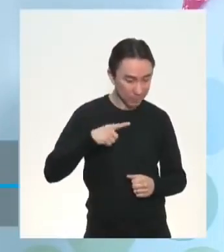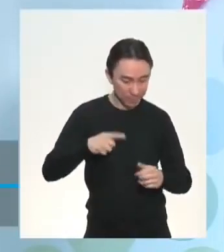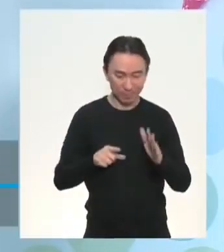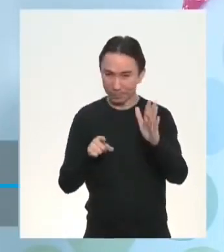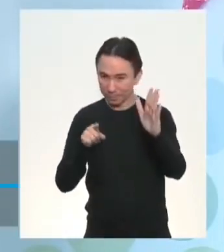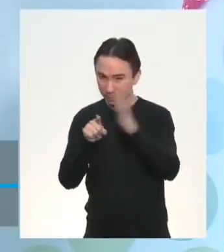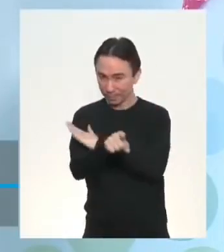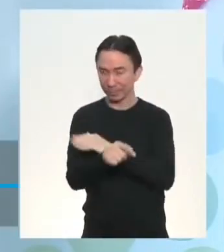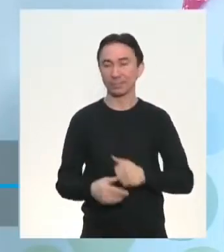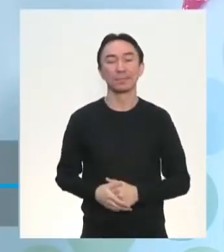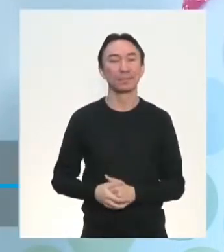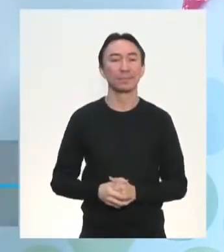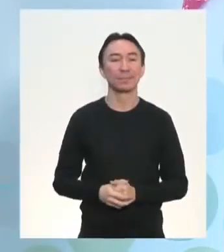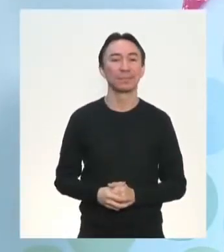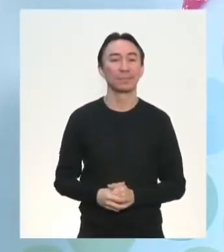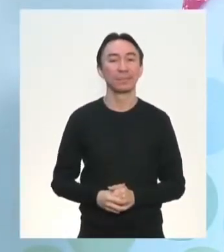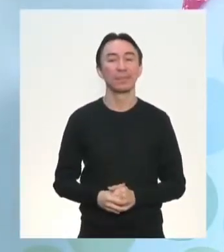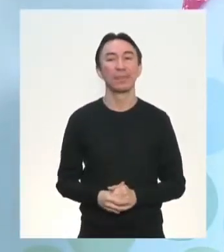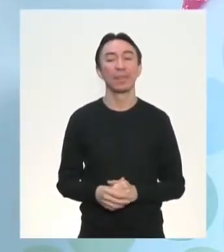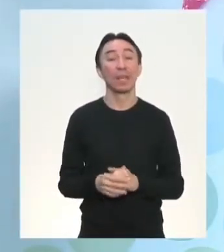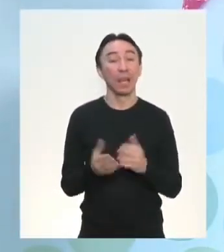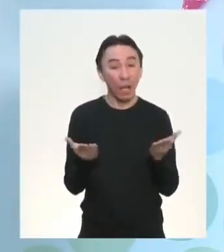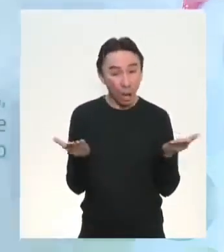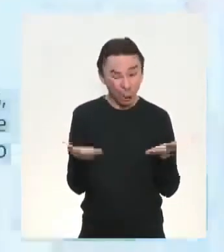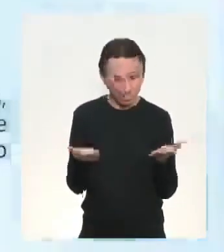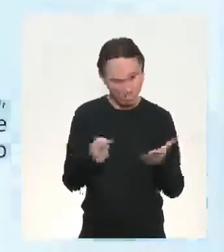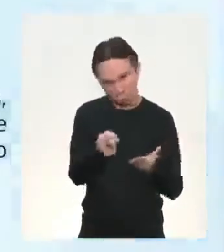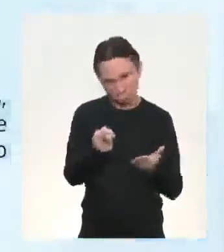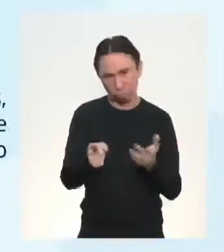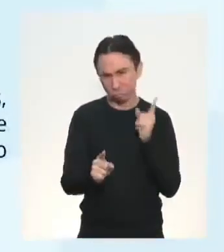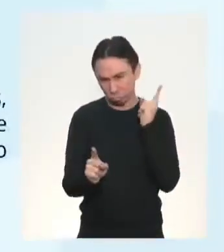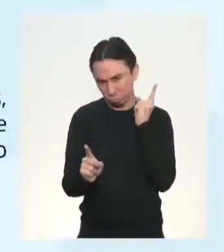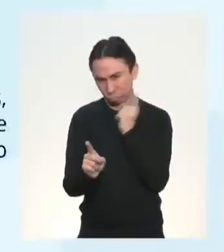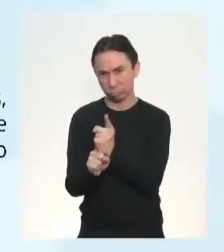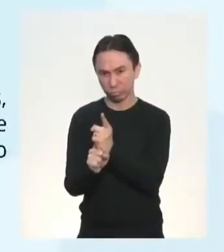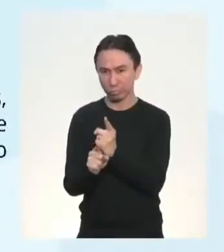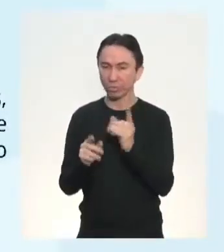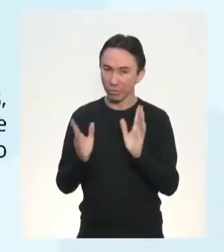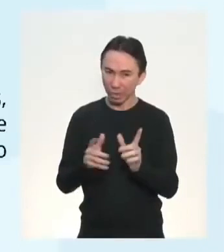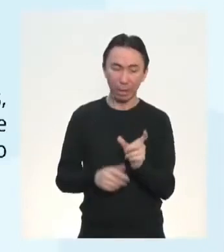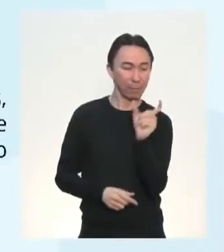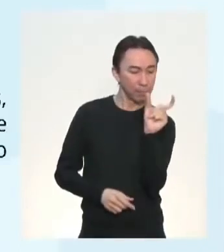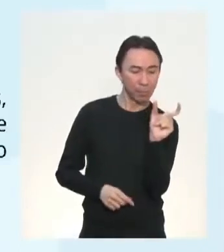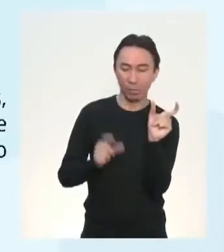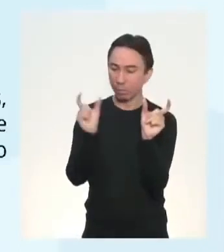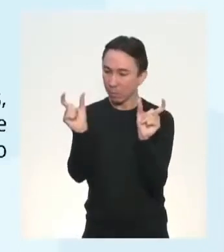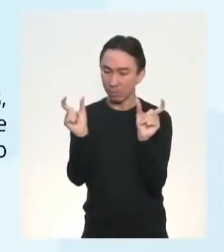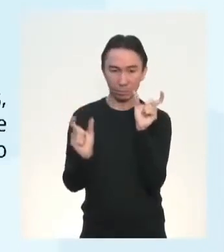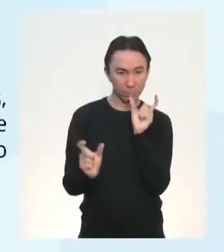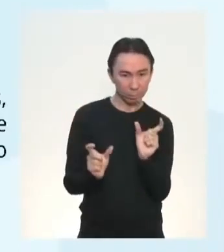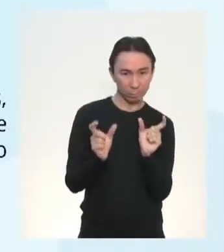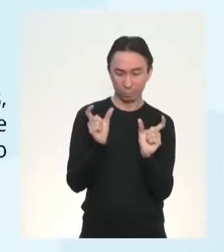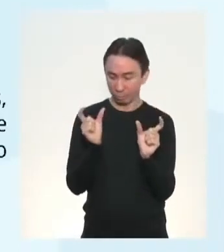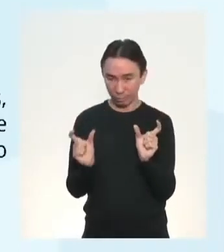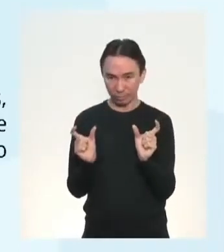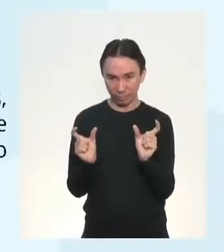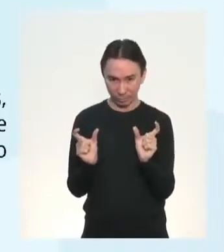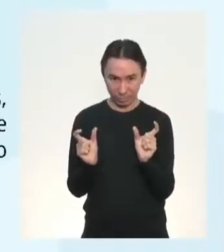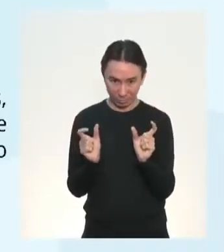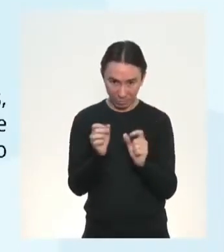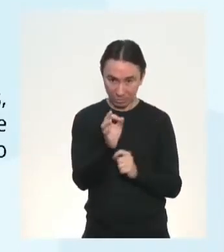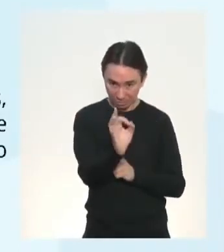perguntinha. Agora que vocês já acharam os pares sinônimos, né? Ou seja, aqueles que têm aí um